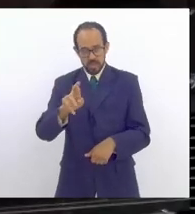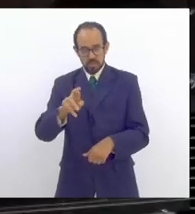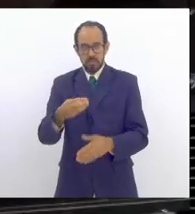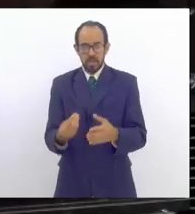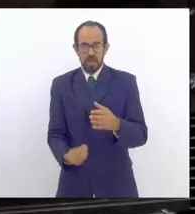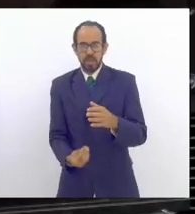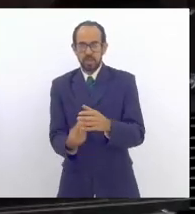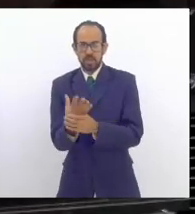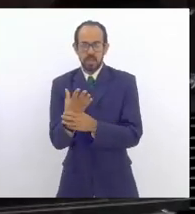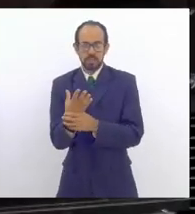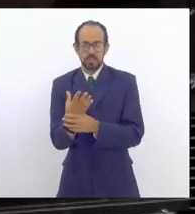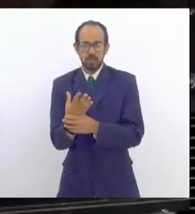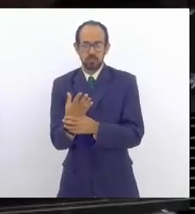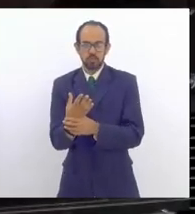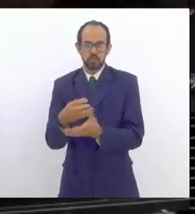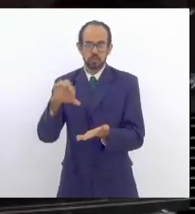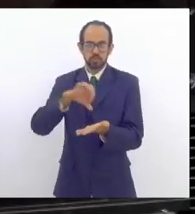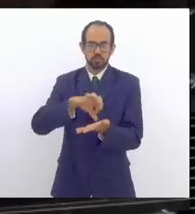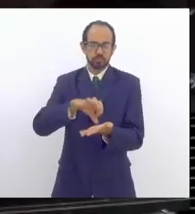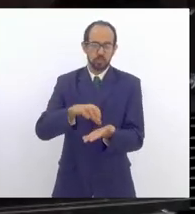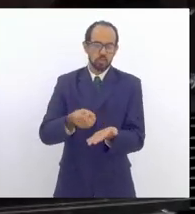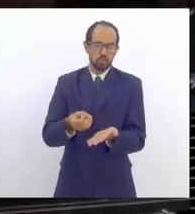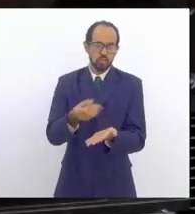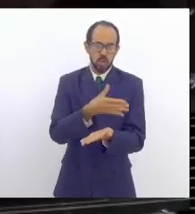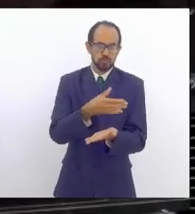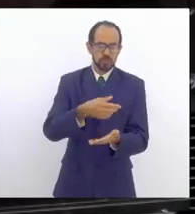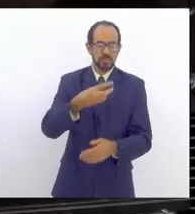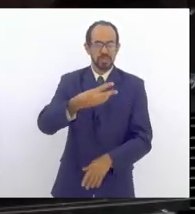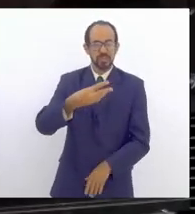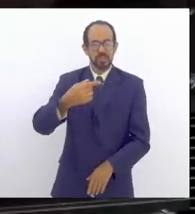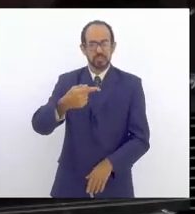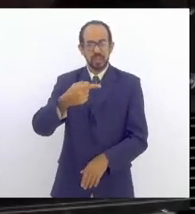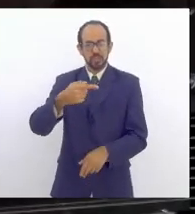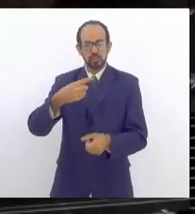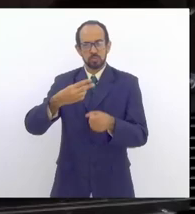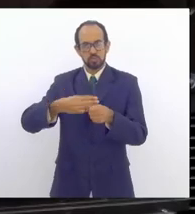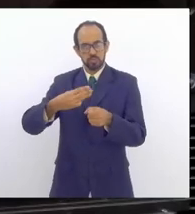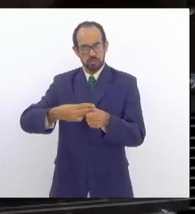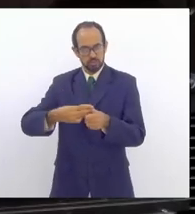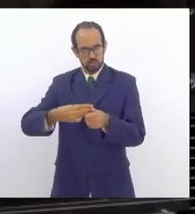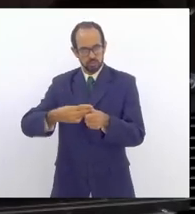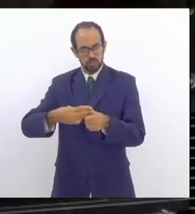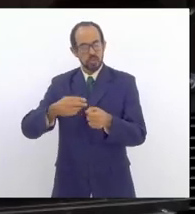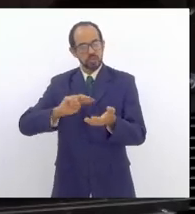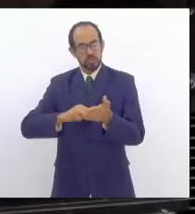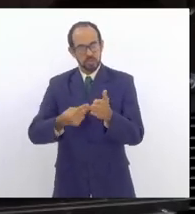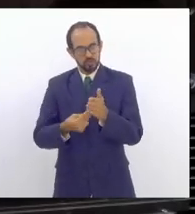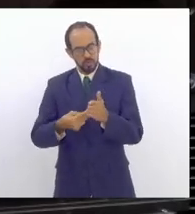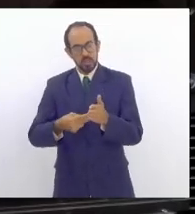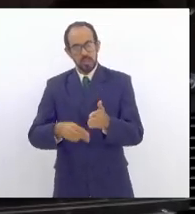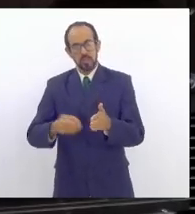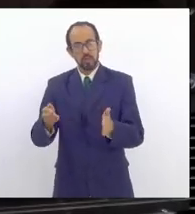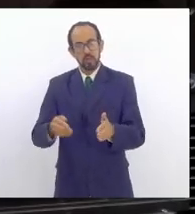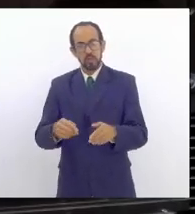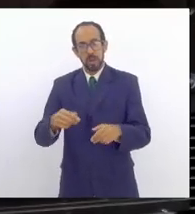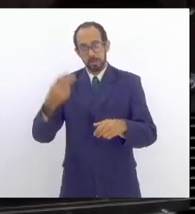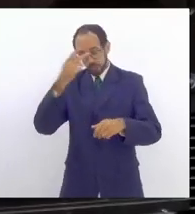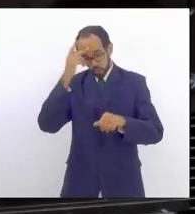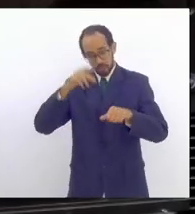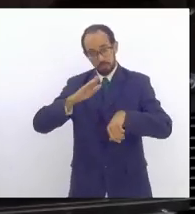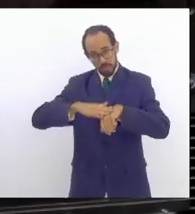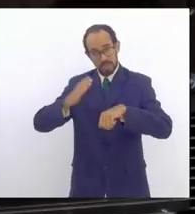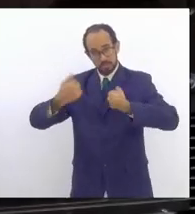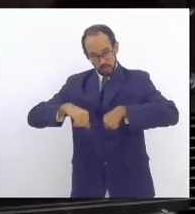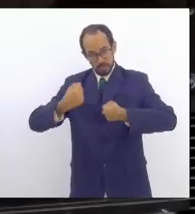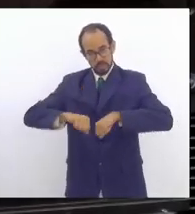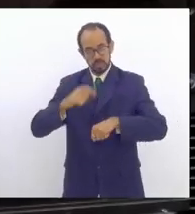37 municípios. Em outras palavras, aquele que mais precisa vai encontrar atendimento perto de casa, sem